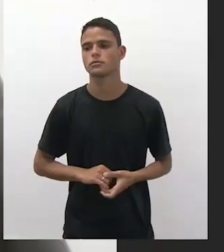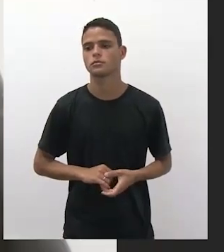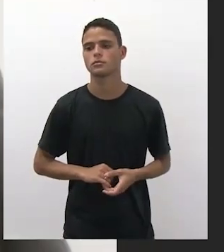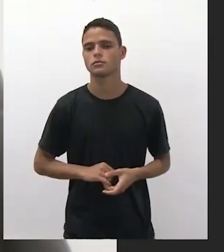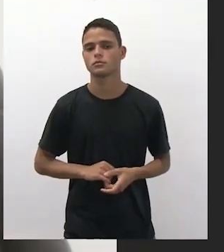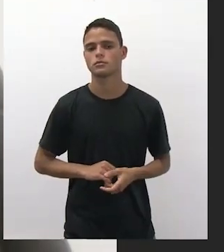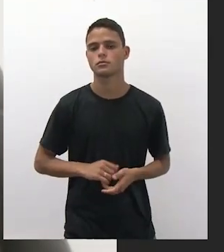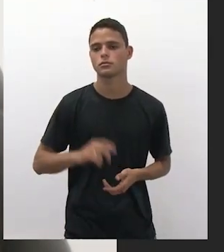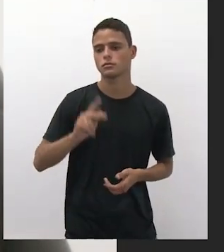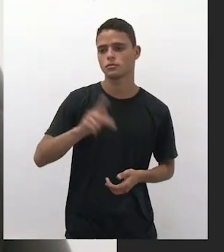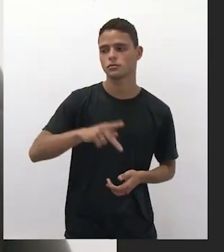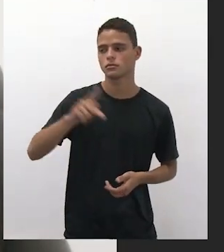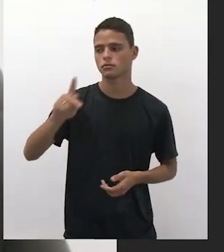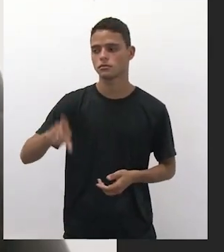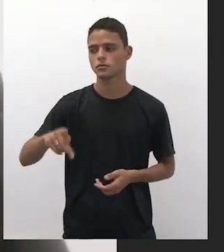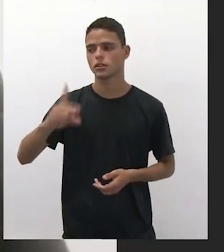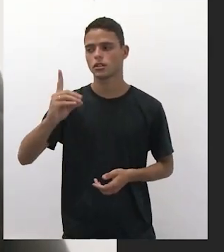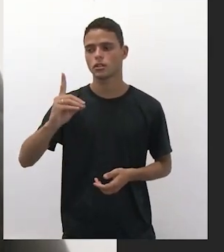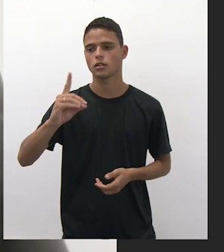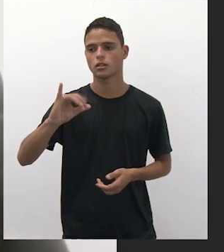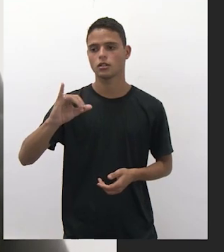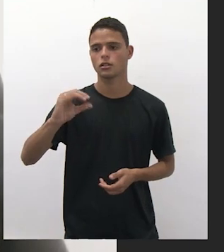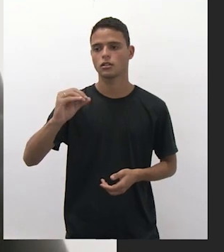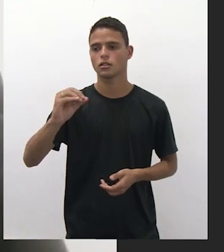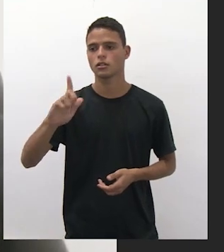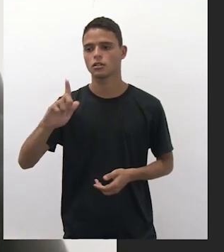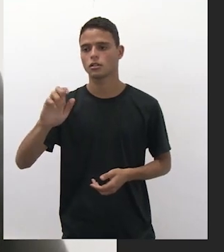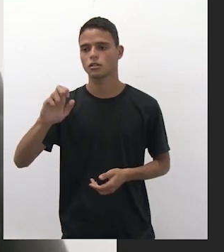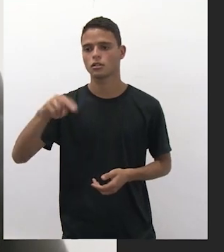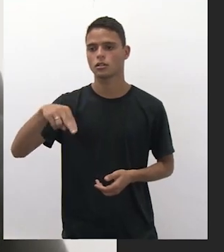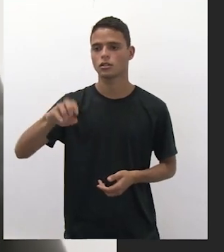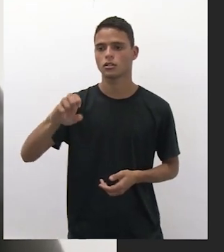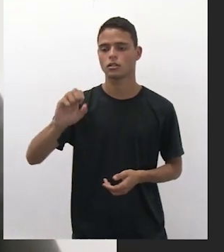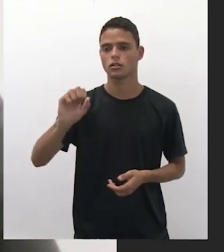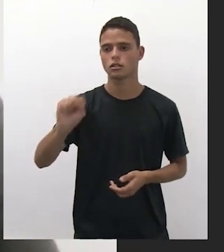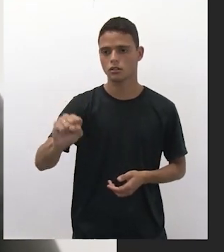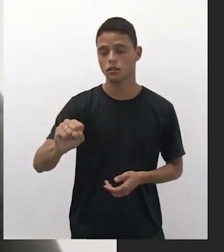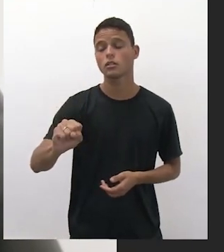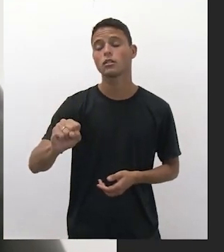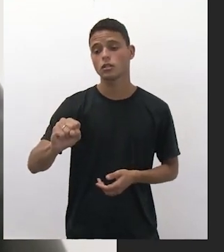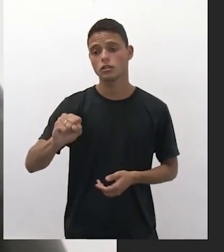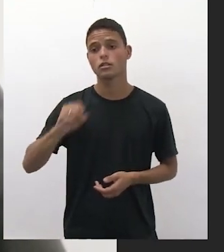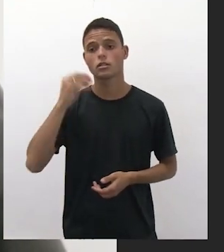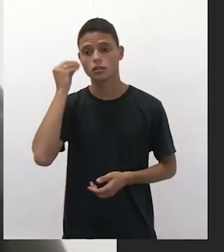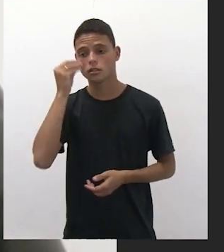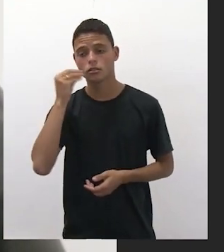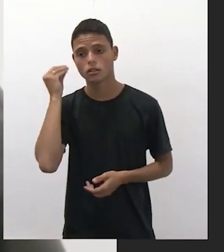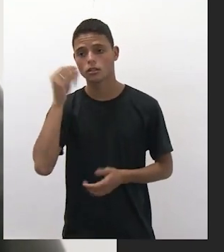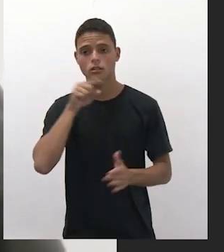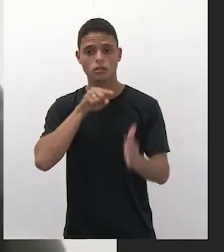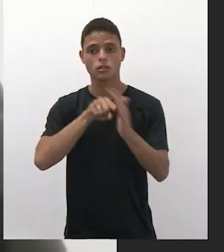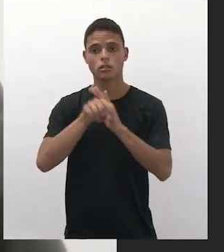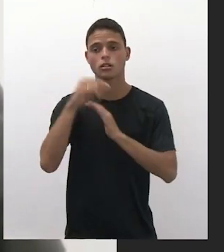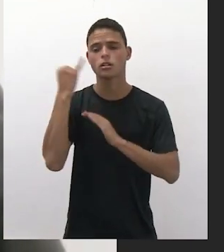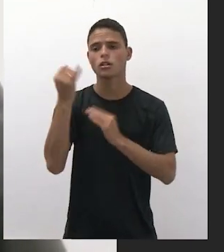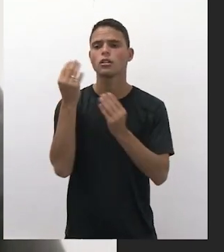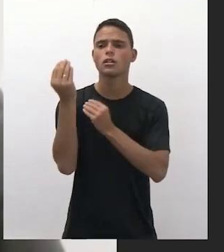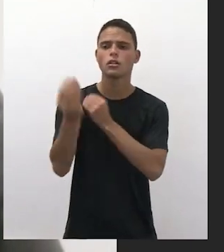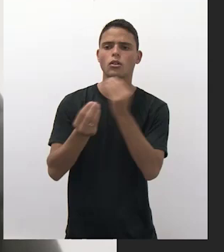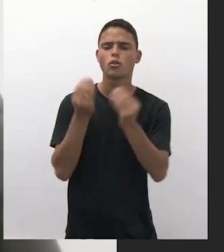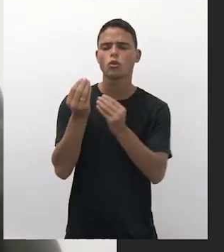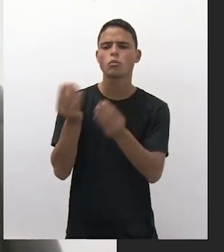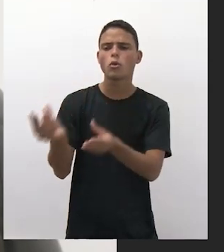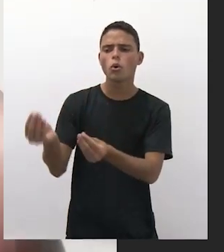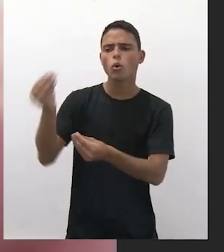Professor Diógenes, acompanhando essa riqueza de depoimento, uma pergunta também bastante importante. Como preservar essas